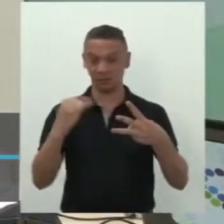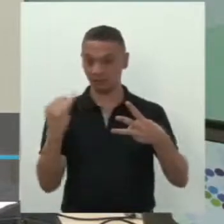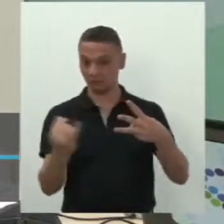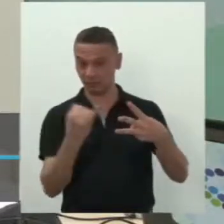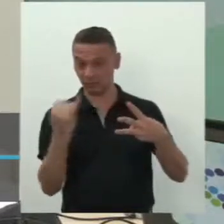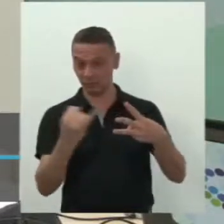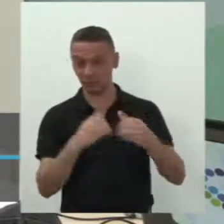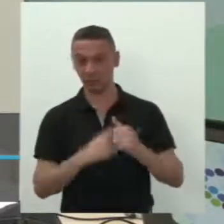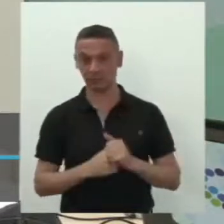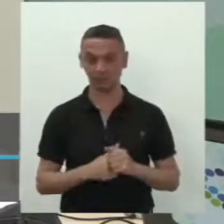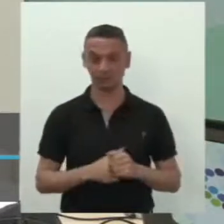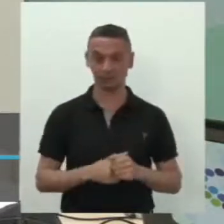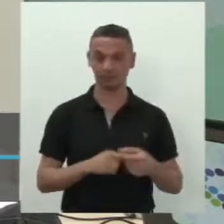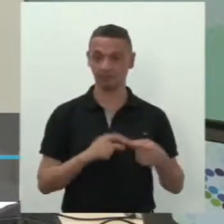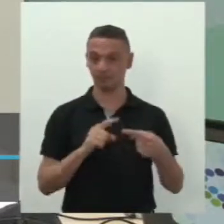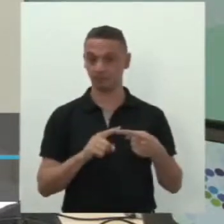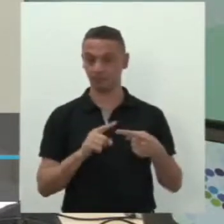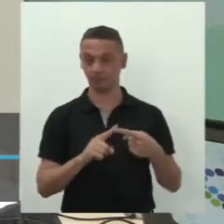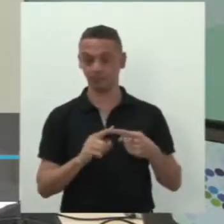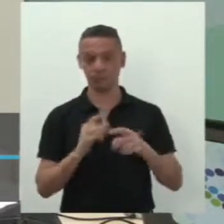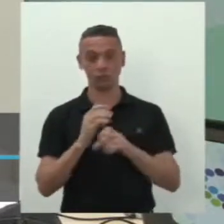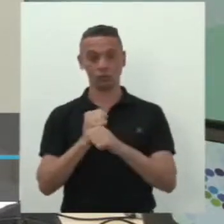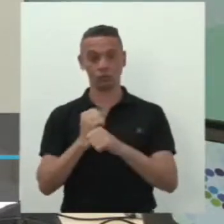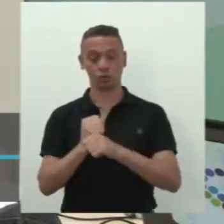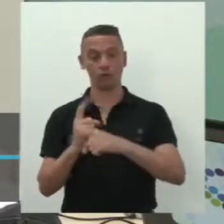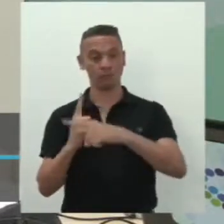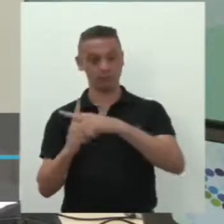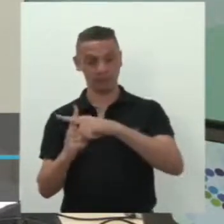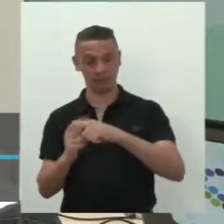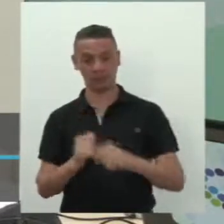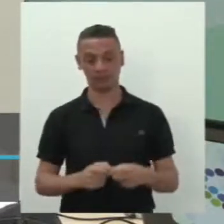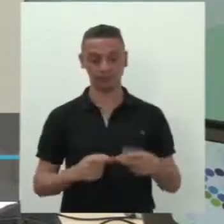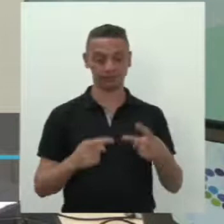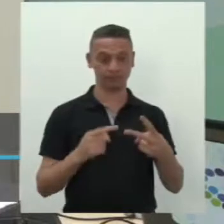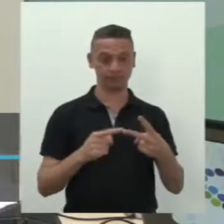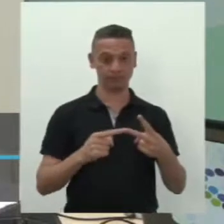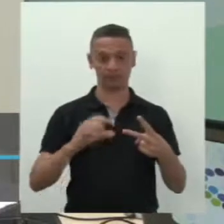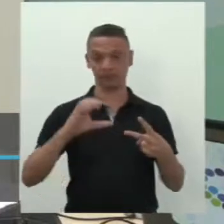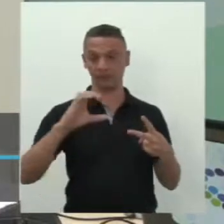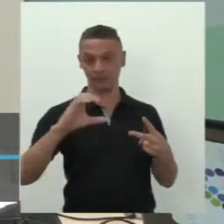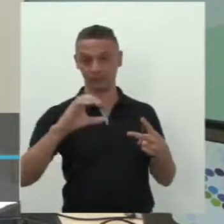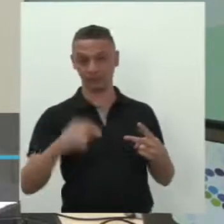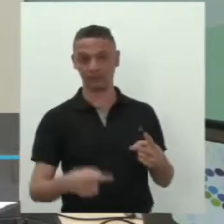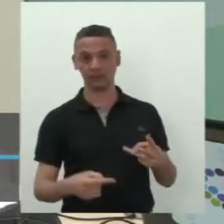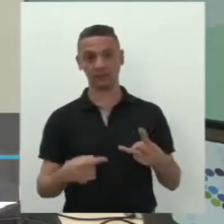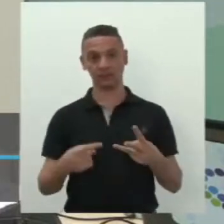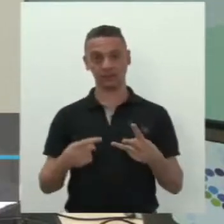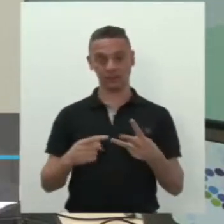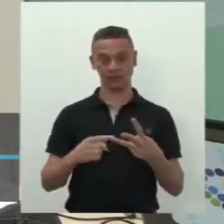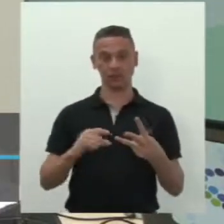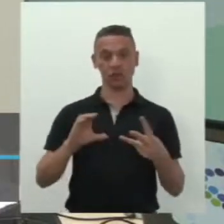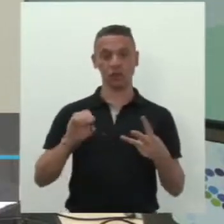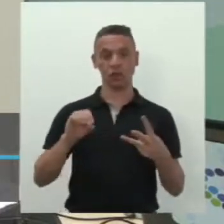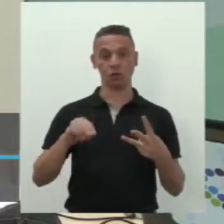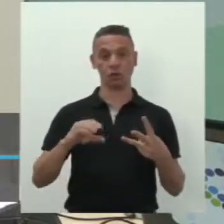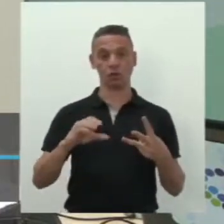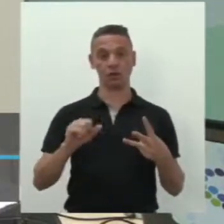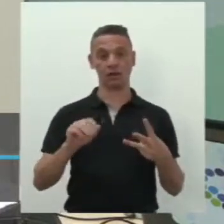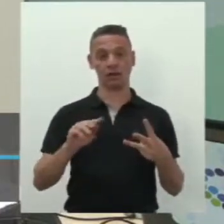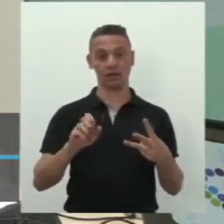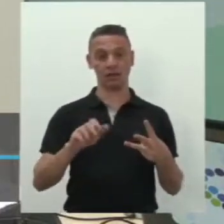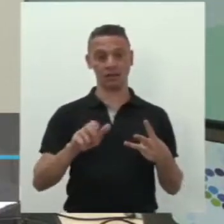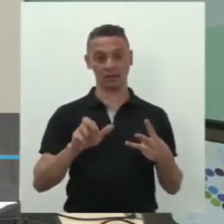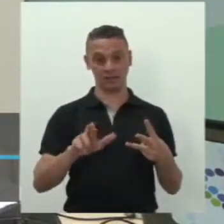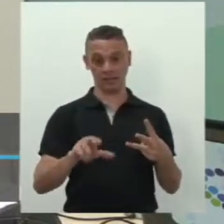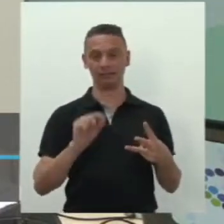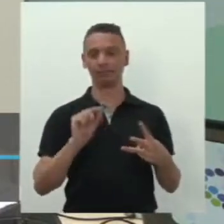mais claro. A função soma, a função C e a função concatenar, tá? Já vou falar